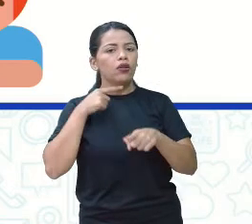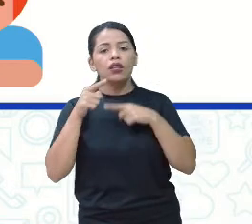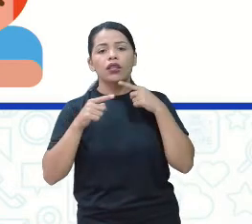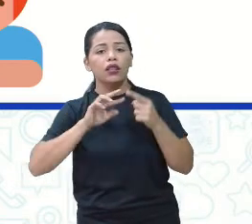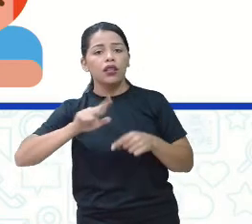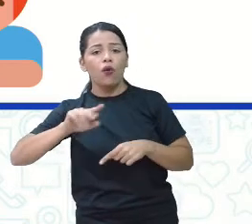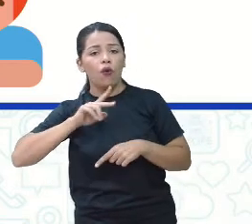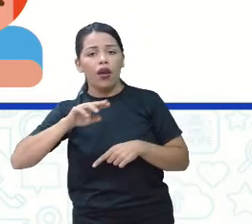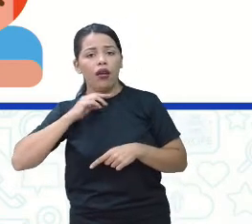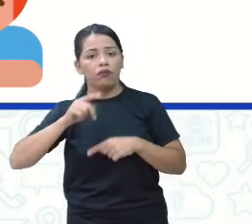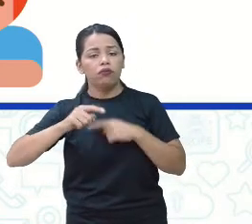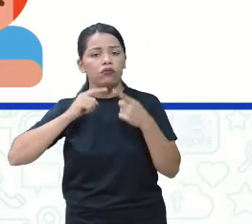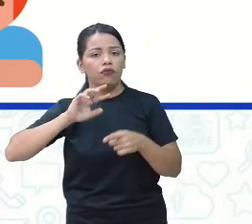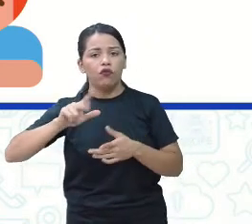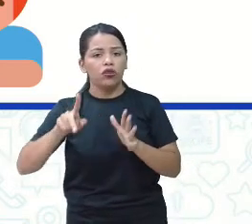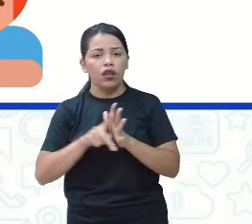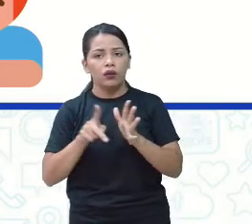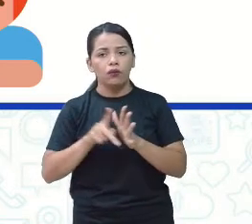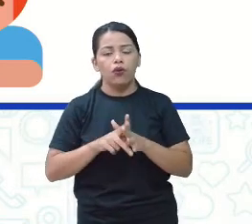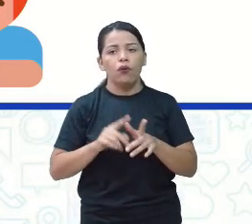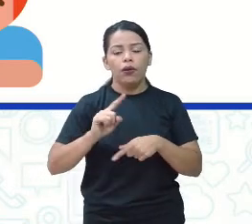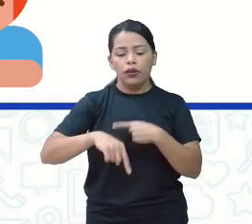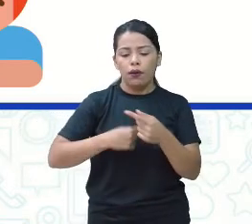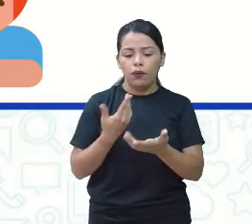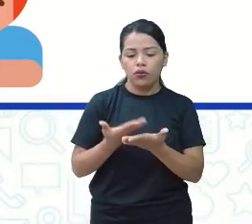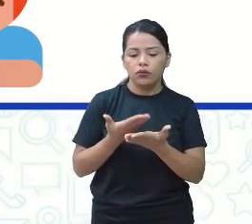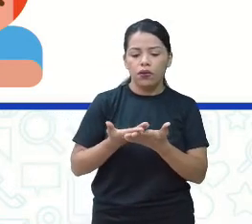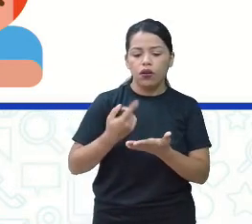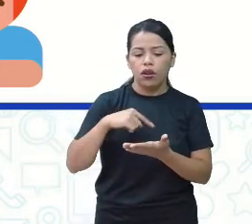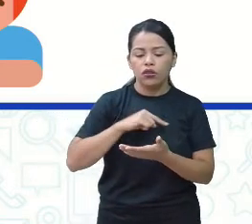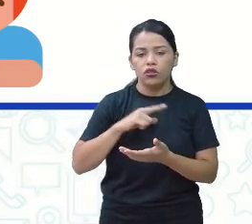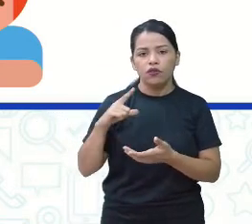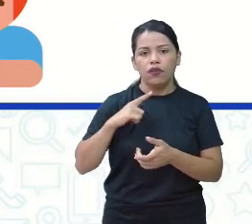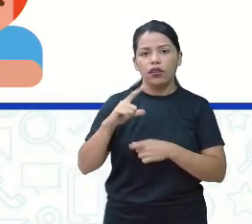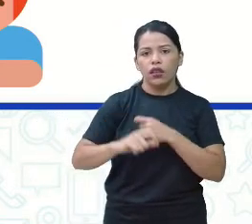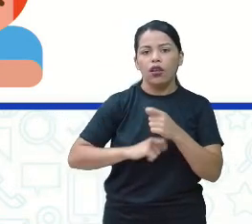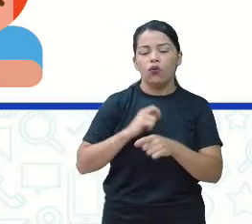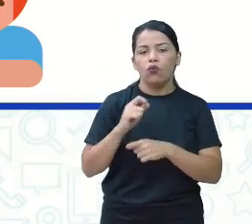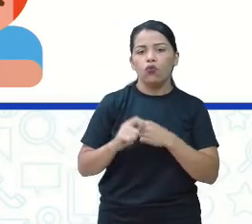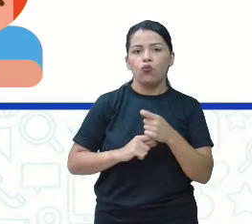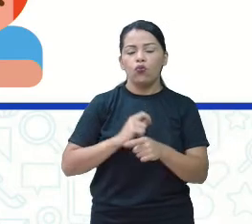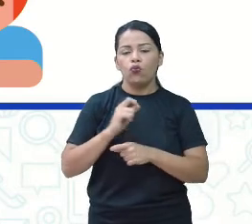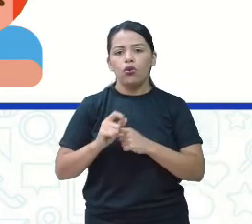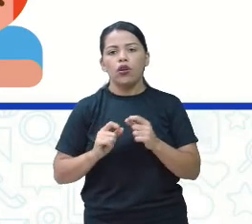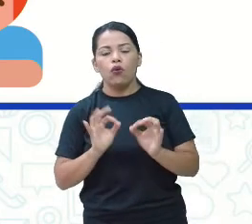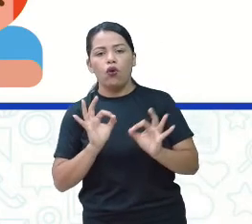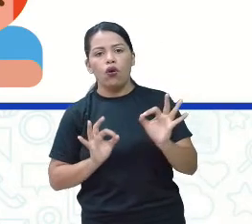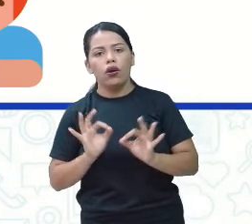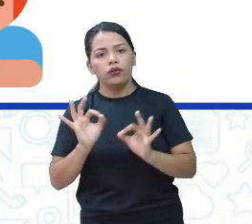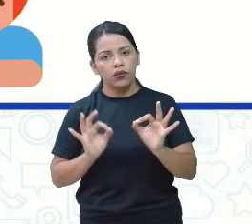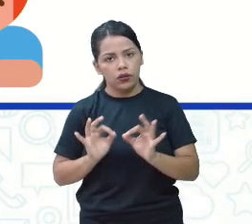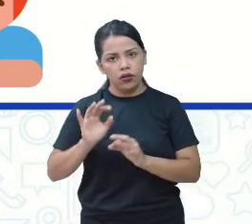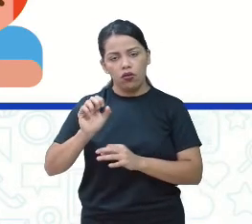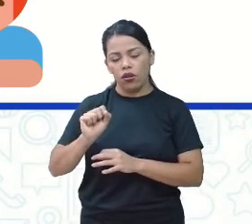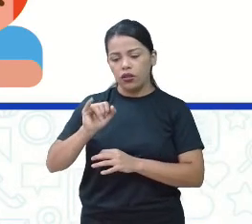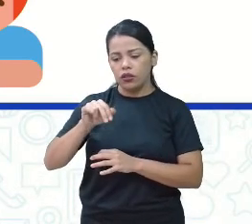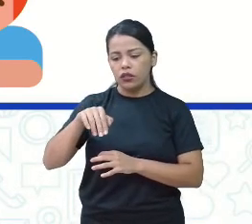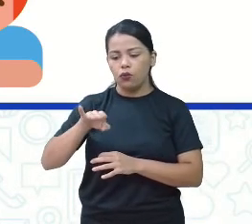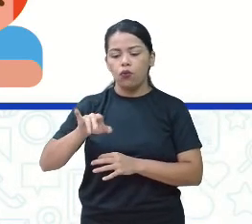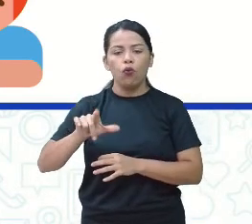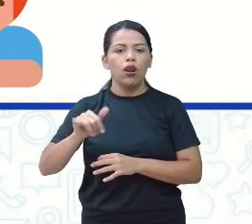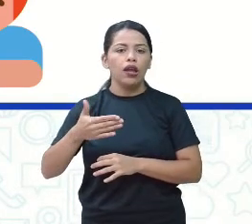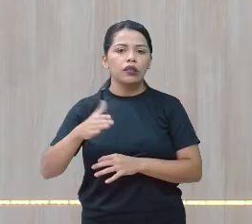trabalhar, vamos ter aqui uma simulação, né? Estamos preparando aí uma simulação para vocês e a questão aí de algumas